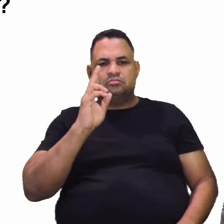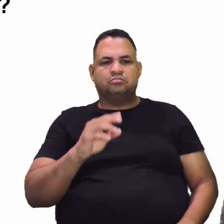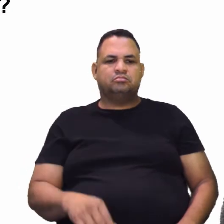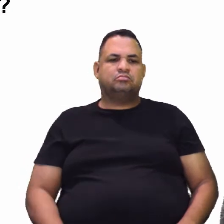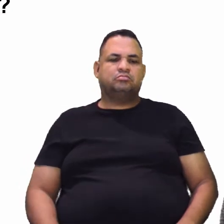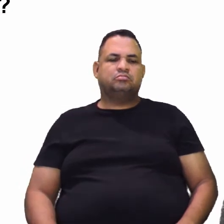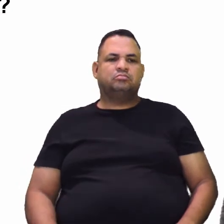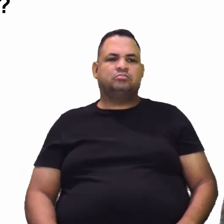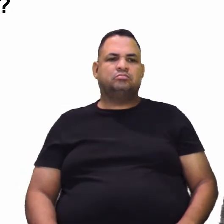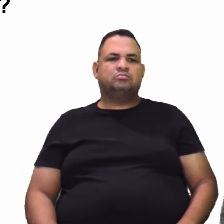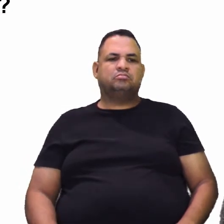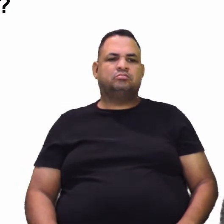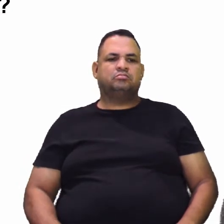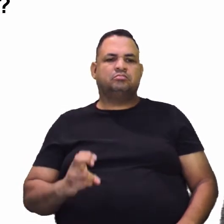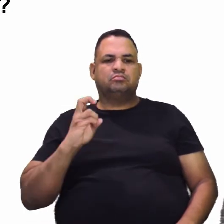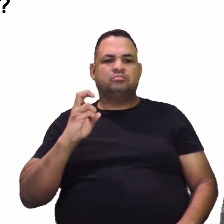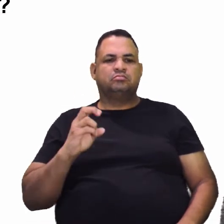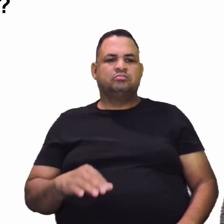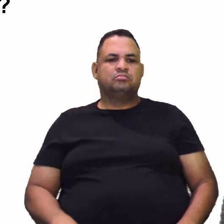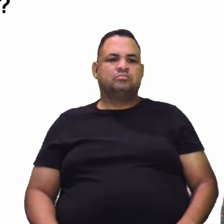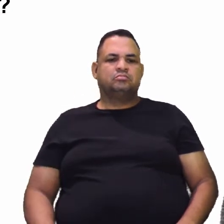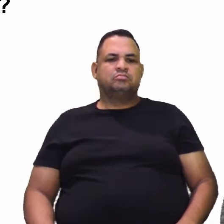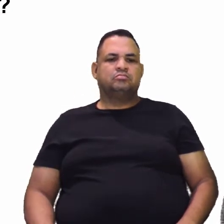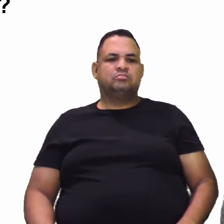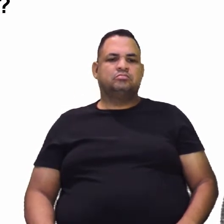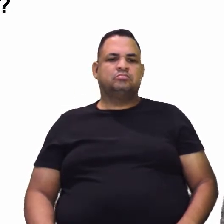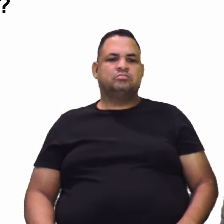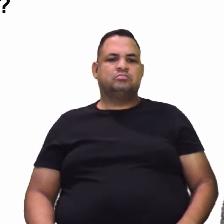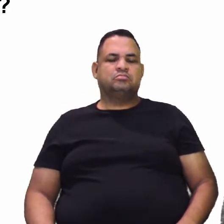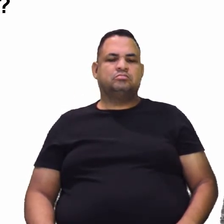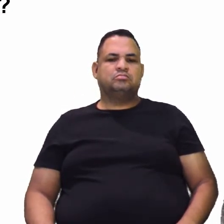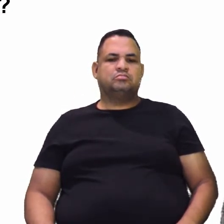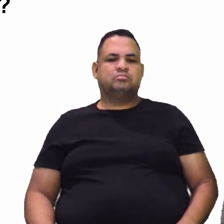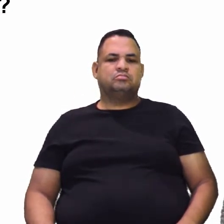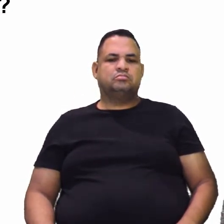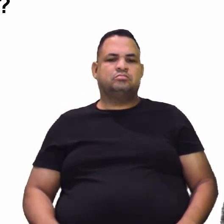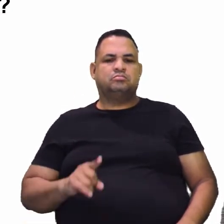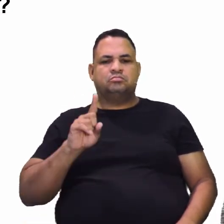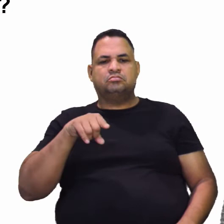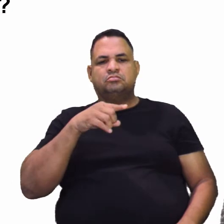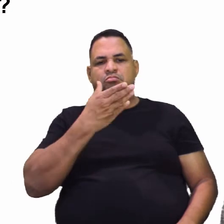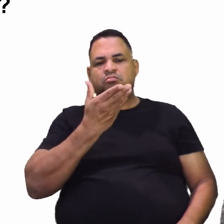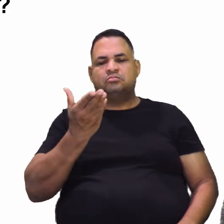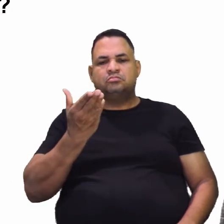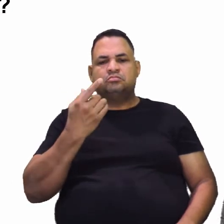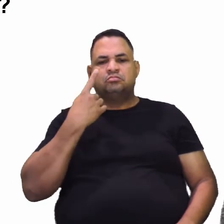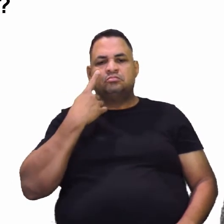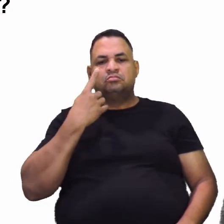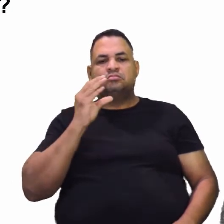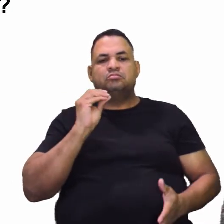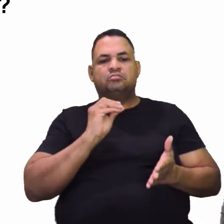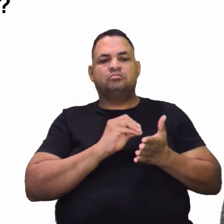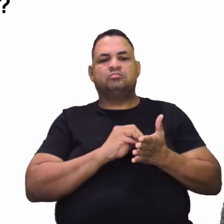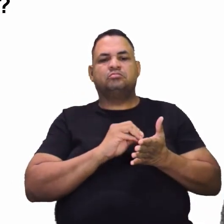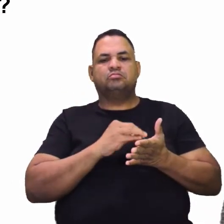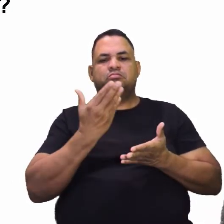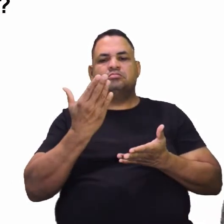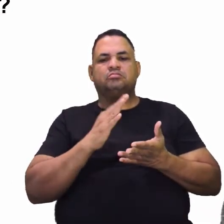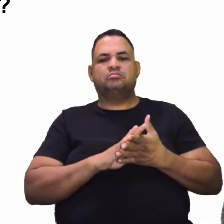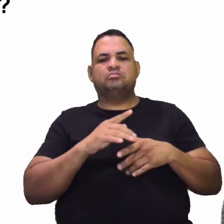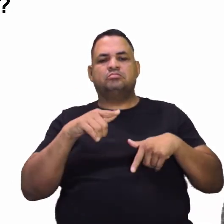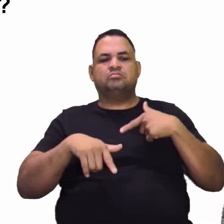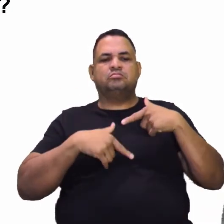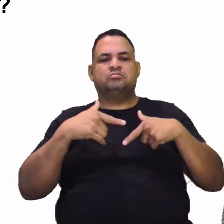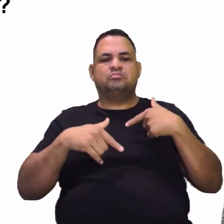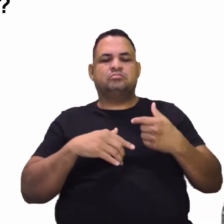muitas vezes. 5. What time? Aí você vai ter que marcar aqui, olha aí, qual que seria? Estamos